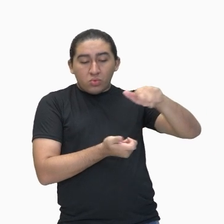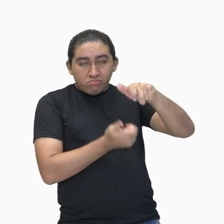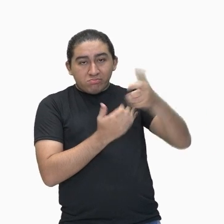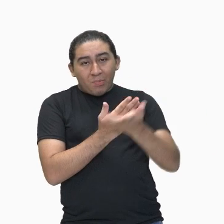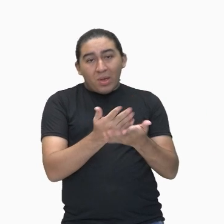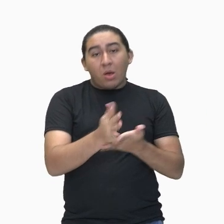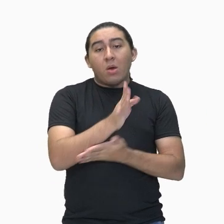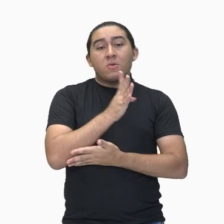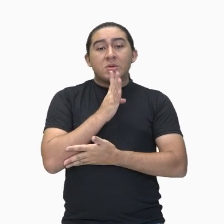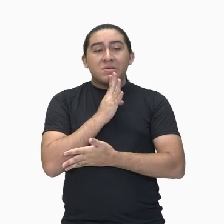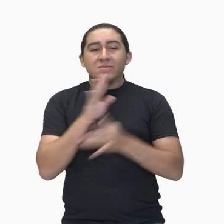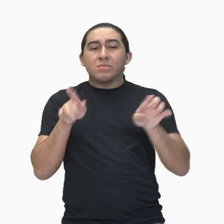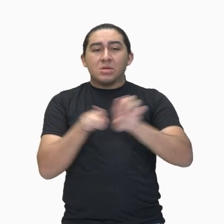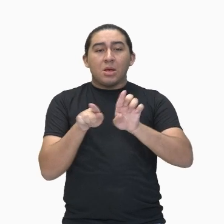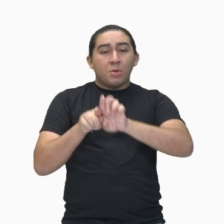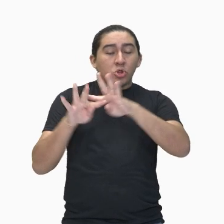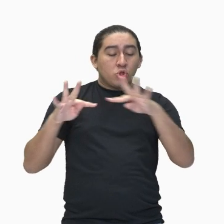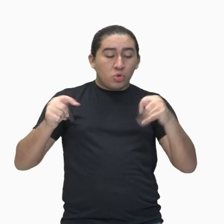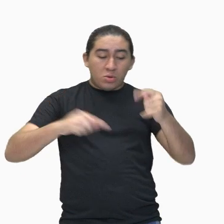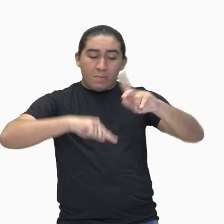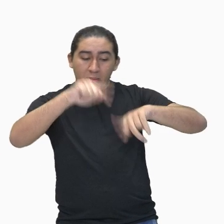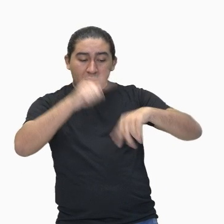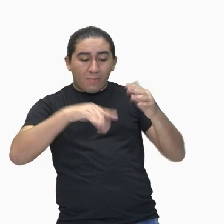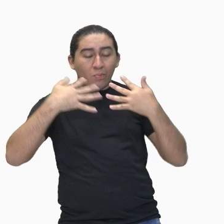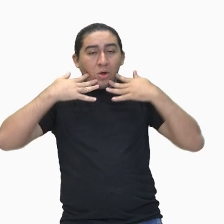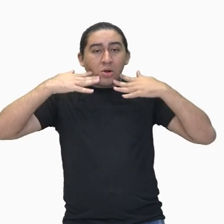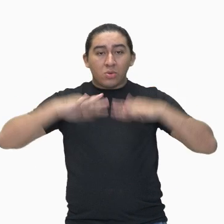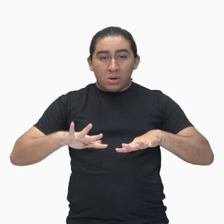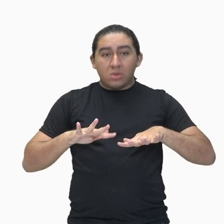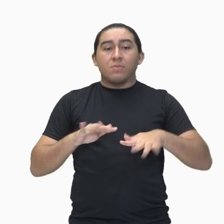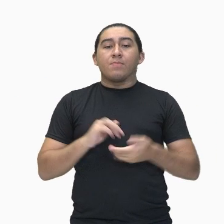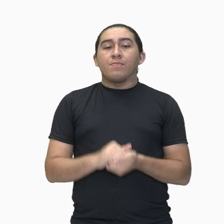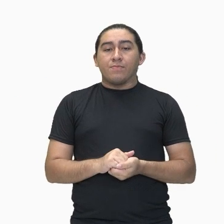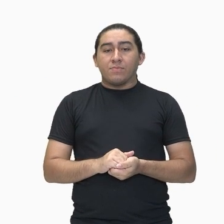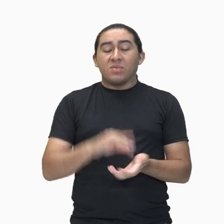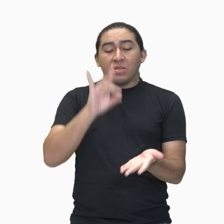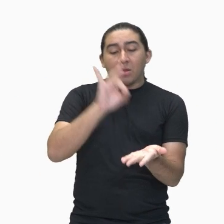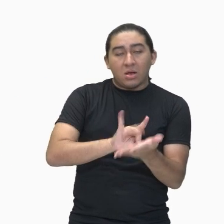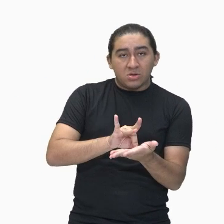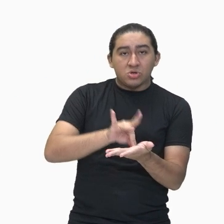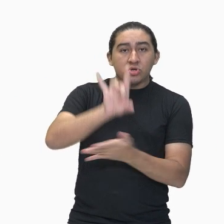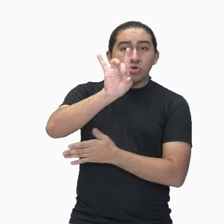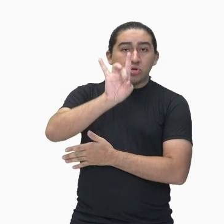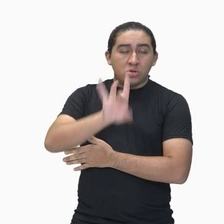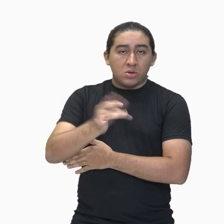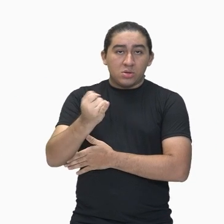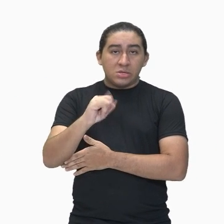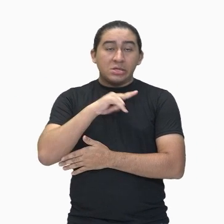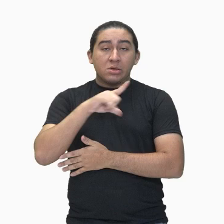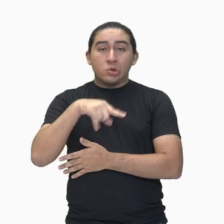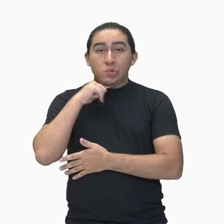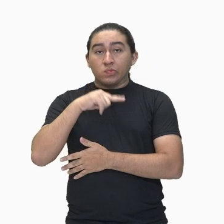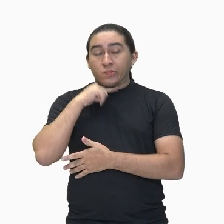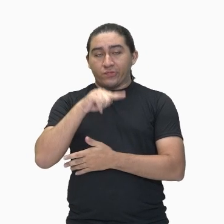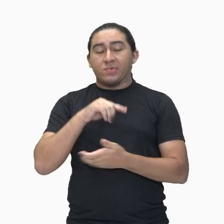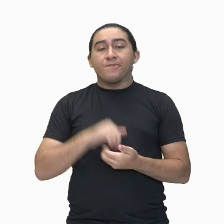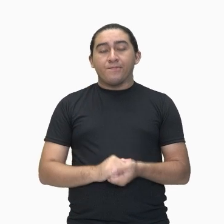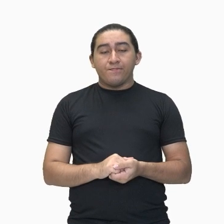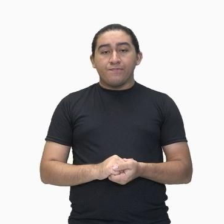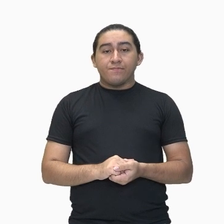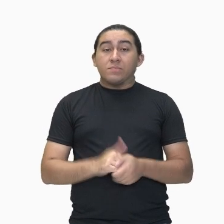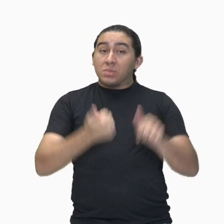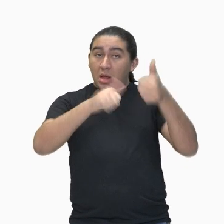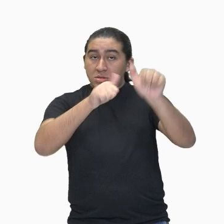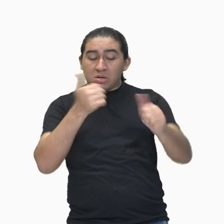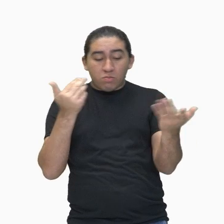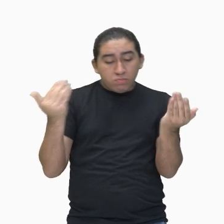tem qualquer dos bens por natureza. A firmeza somente na inconstância. Um texto,